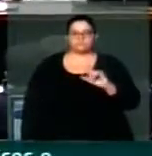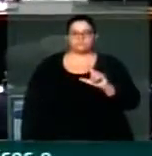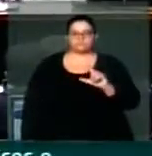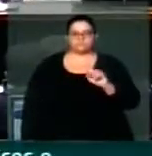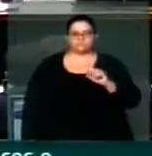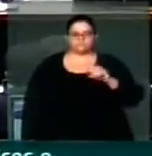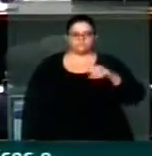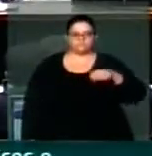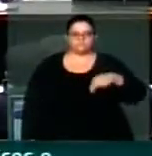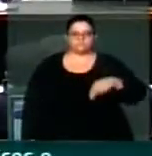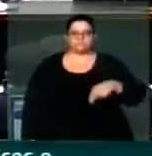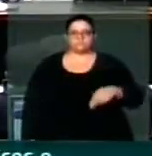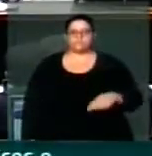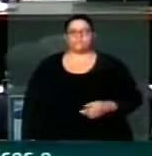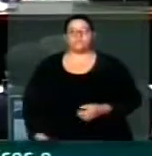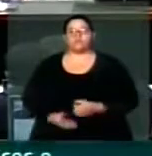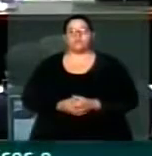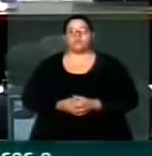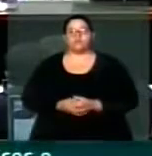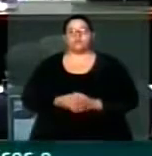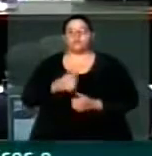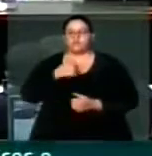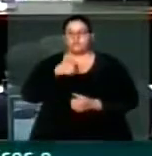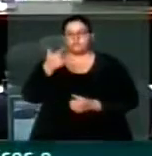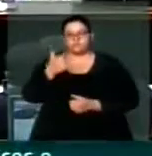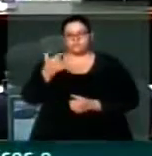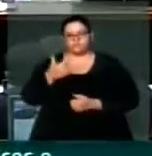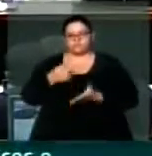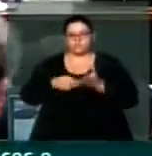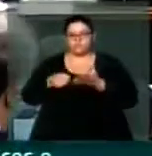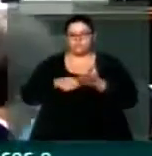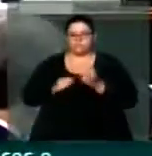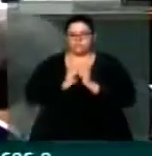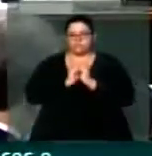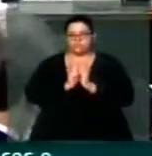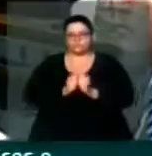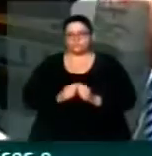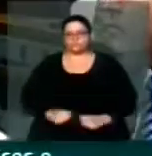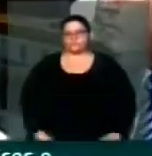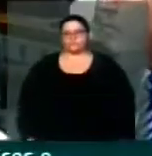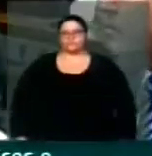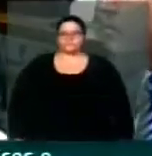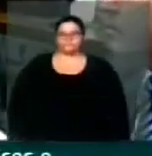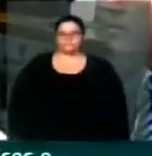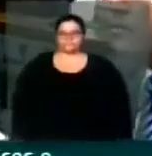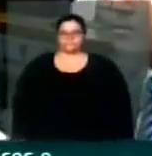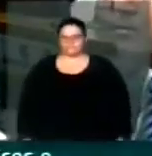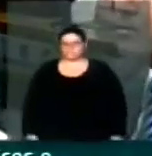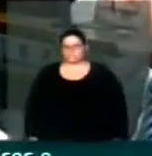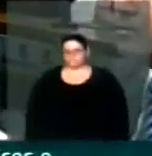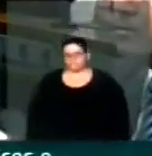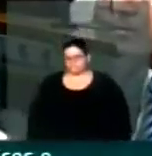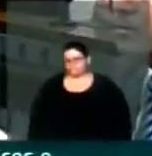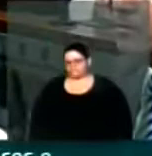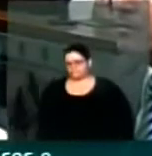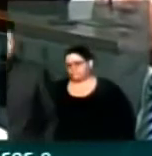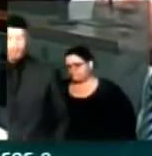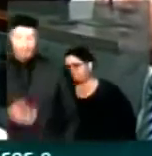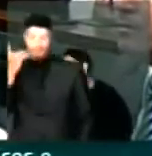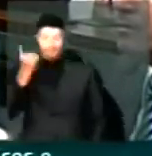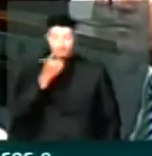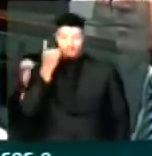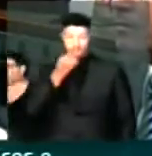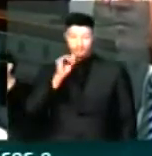Deputado, eu sou coautor, fui coautor da questão de ordem apresentada pelo deputado